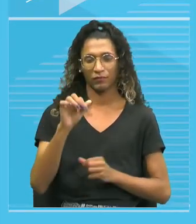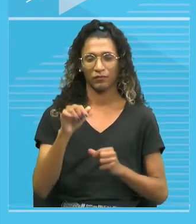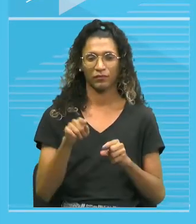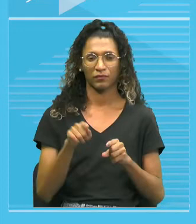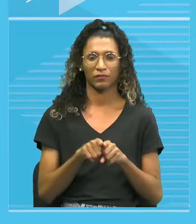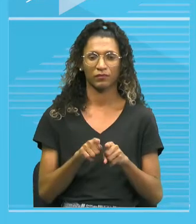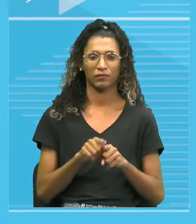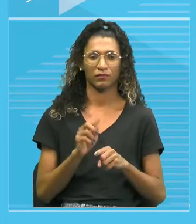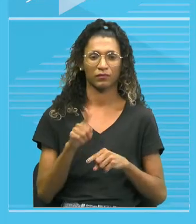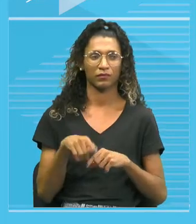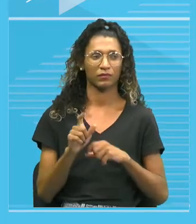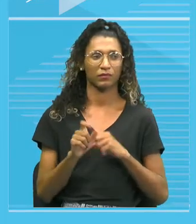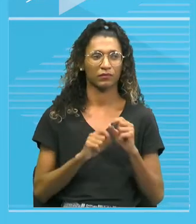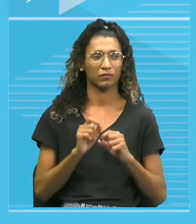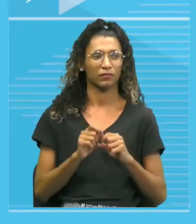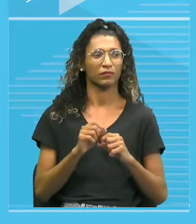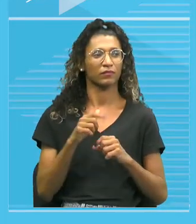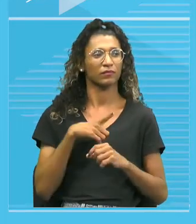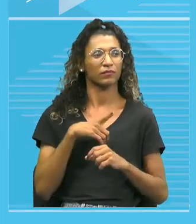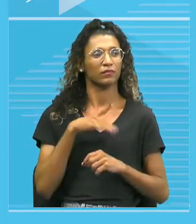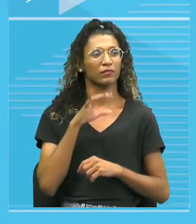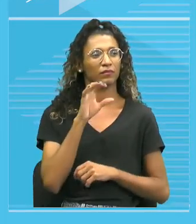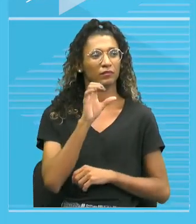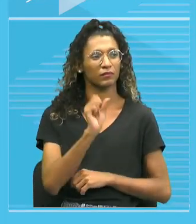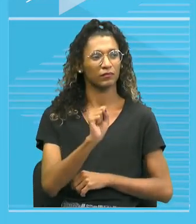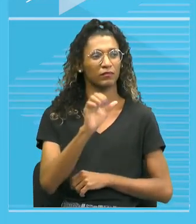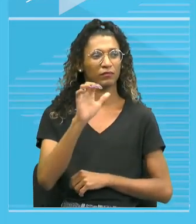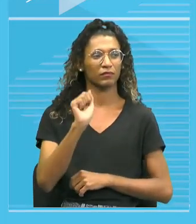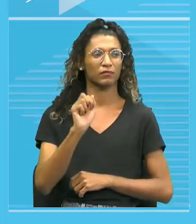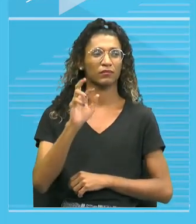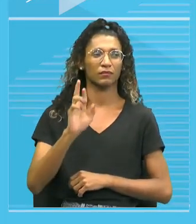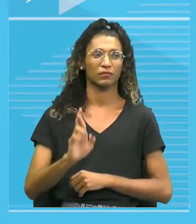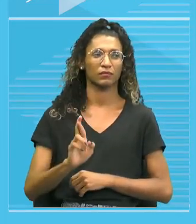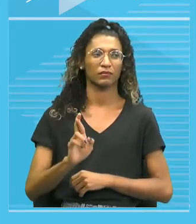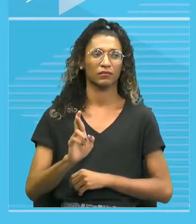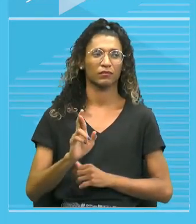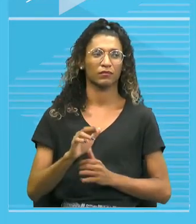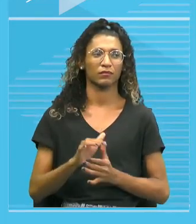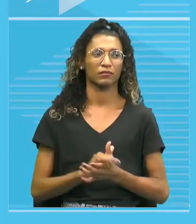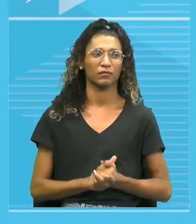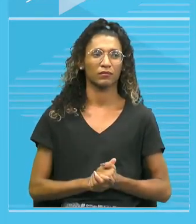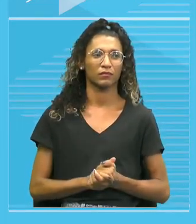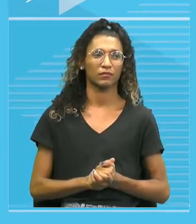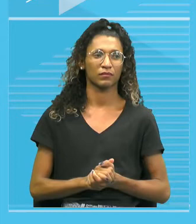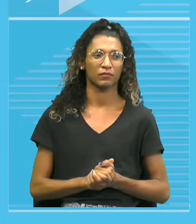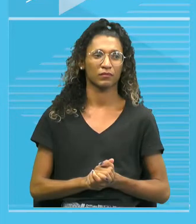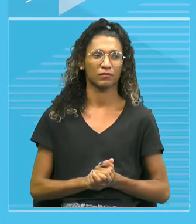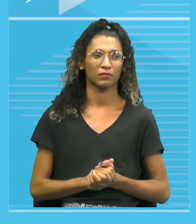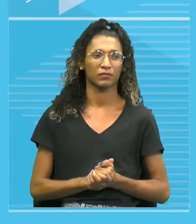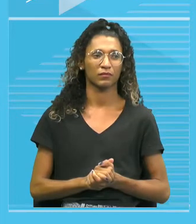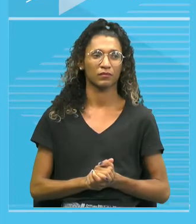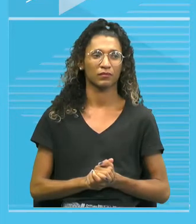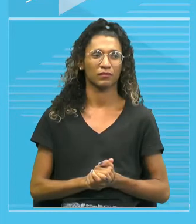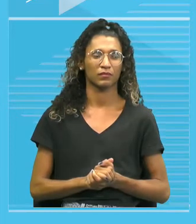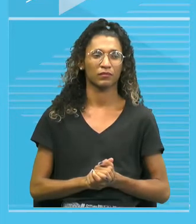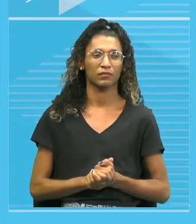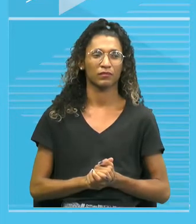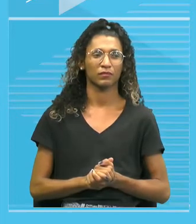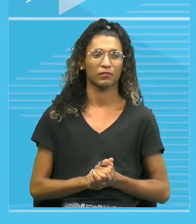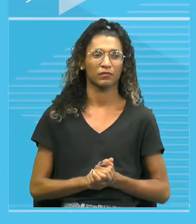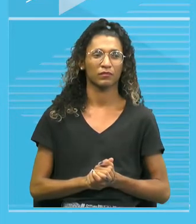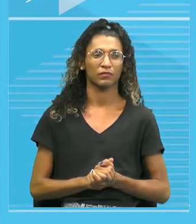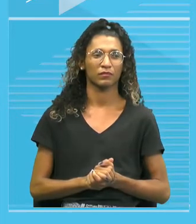e a chamada SAR, Síndrome Aguda da Radiação. Síndrome Aguda da